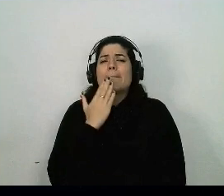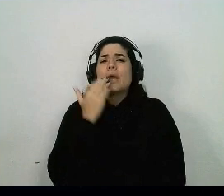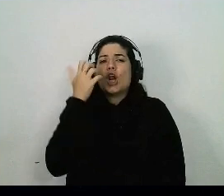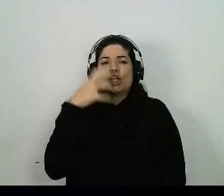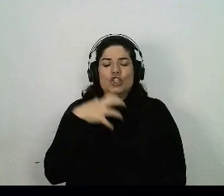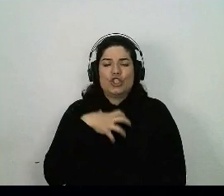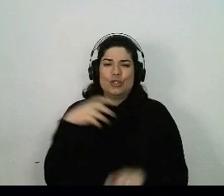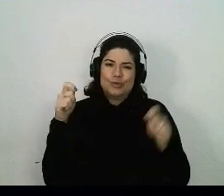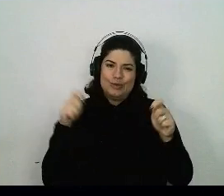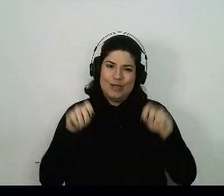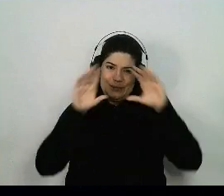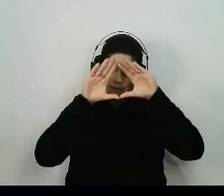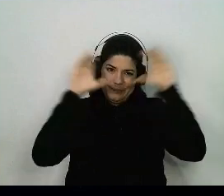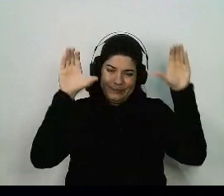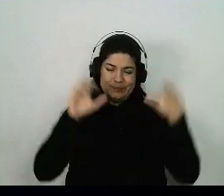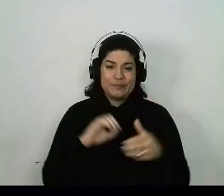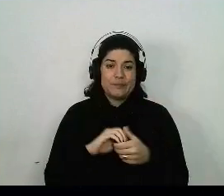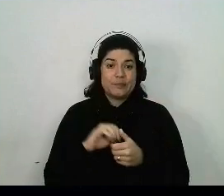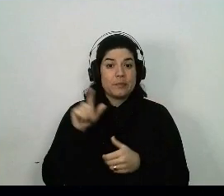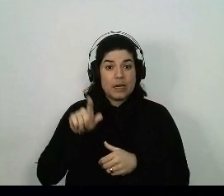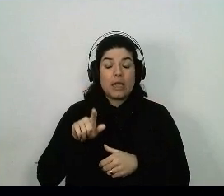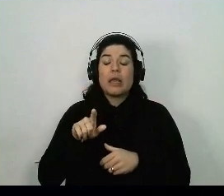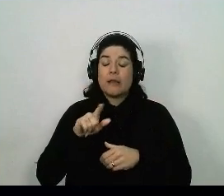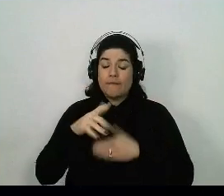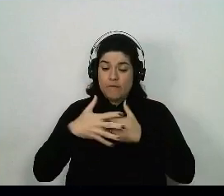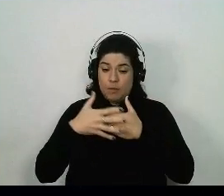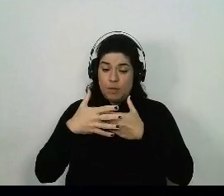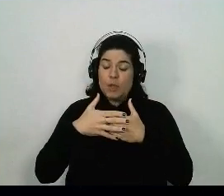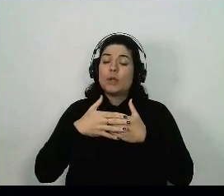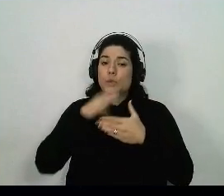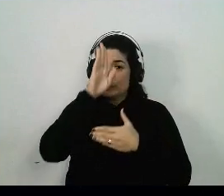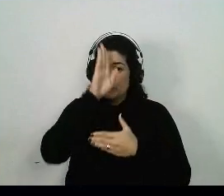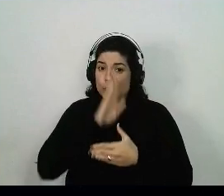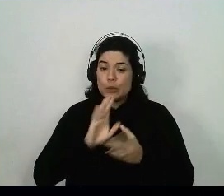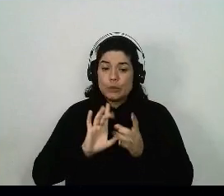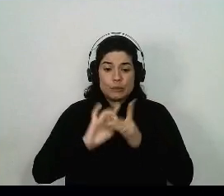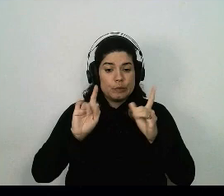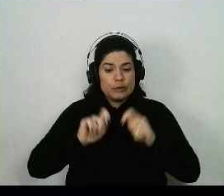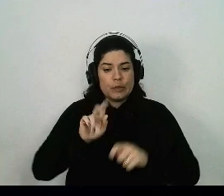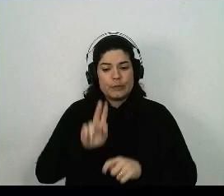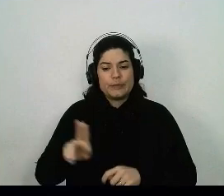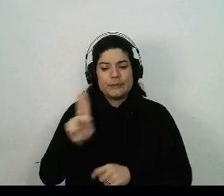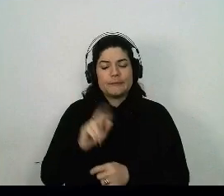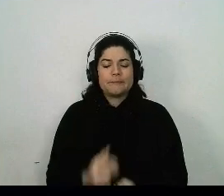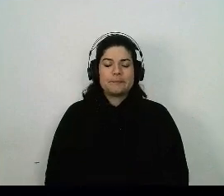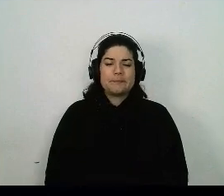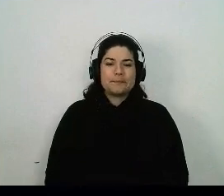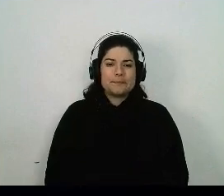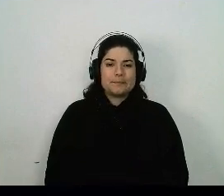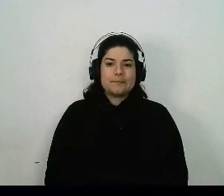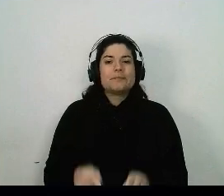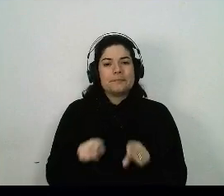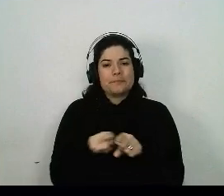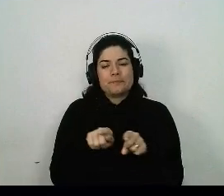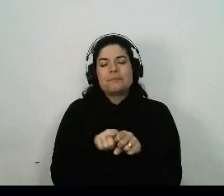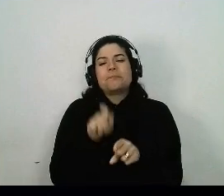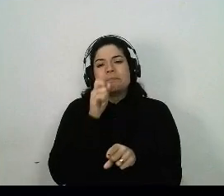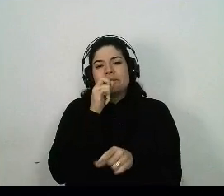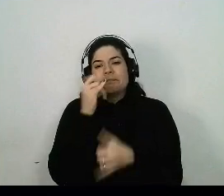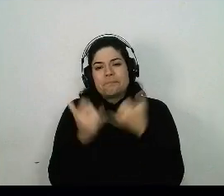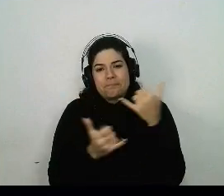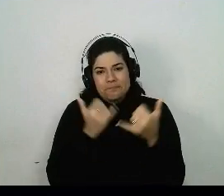são frameworks públicos e disponíveis, né? E aí, para fechar aqui, pessoal, uma coisa que eu trouxe até como brincadeira, a